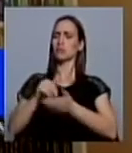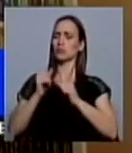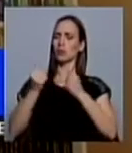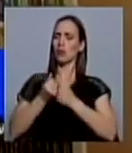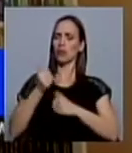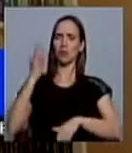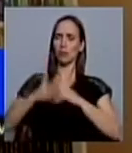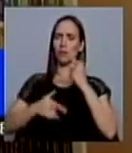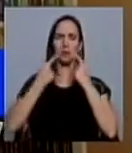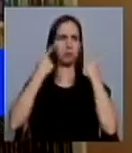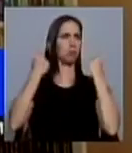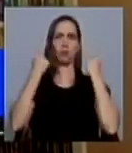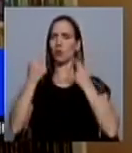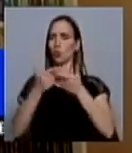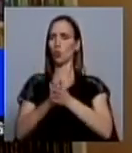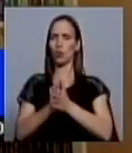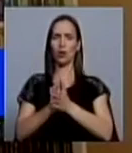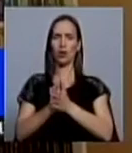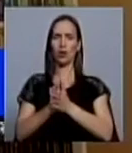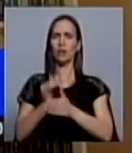lado, a quem é que servem,